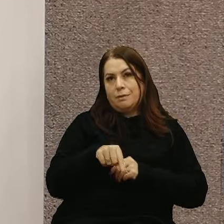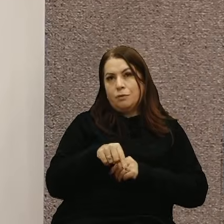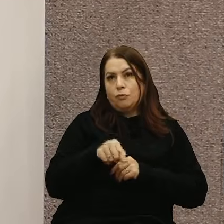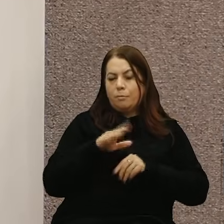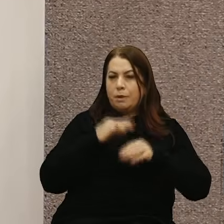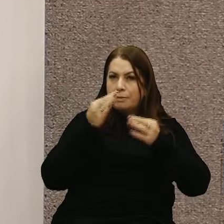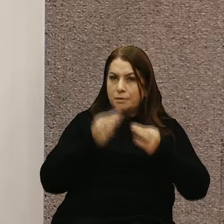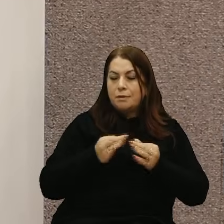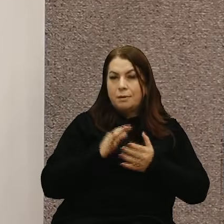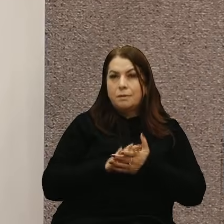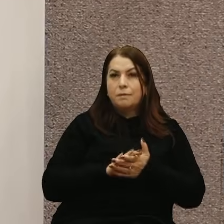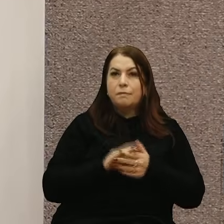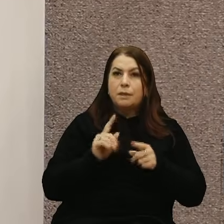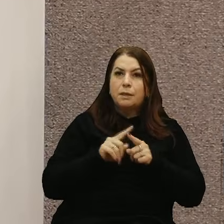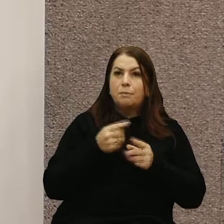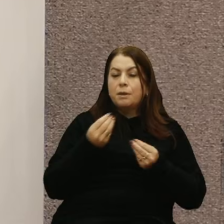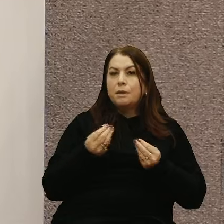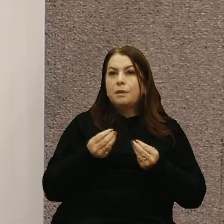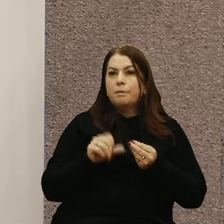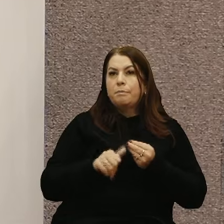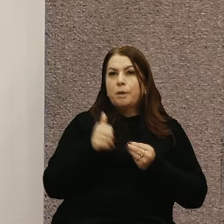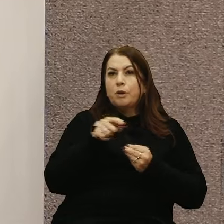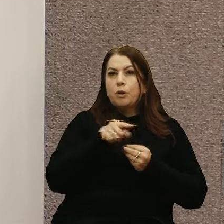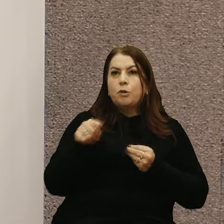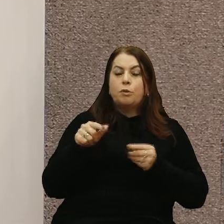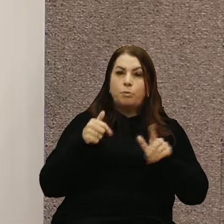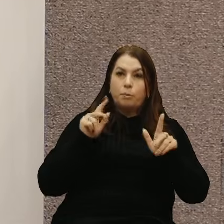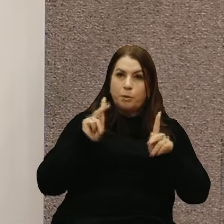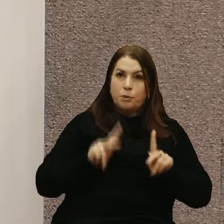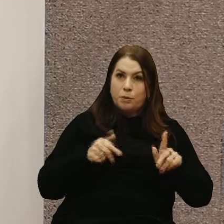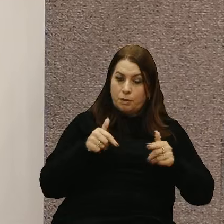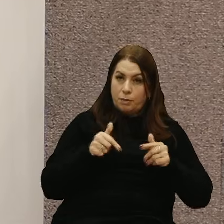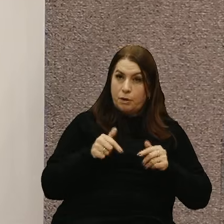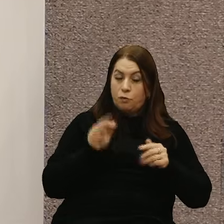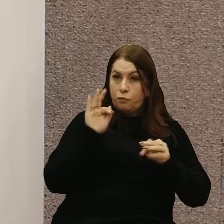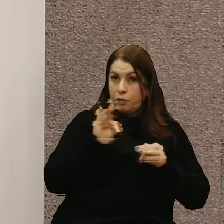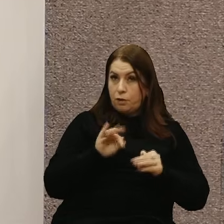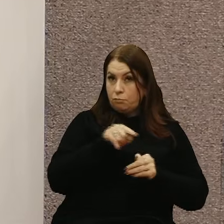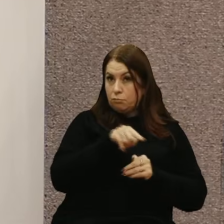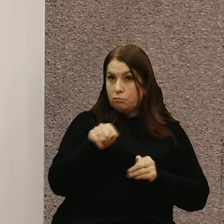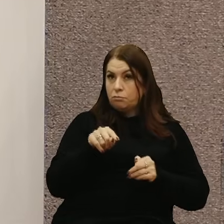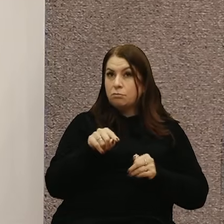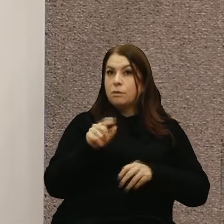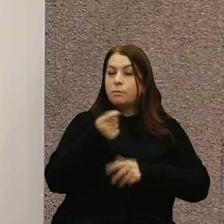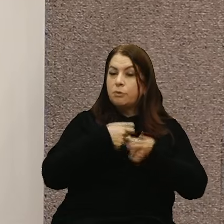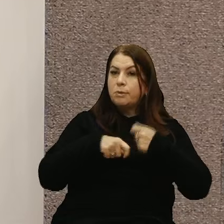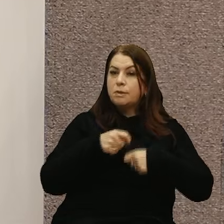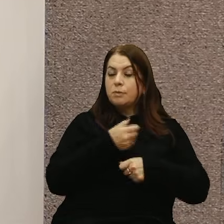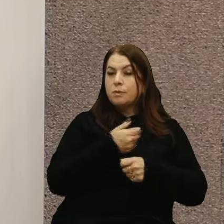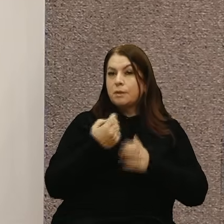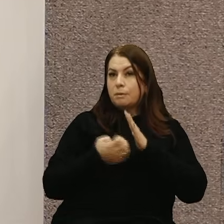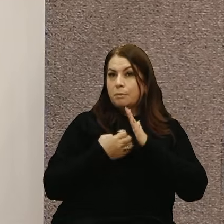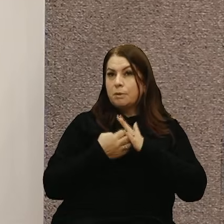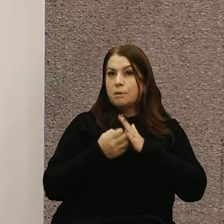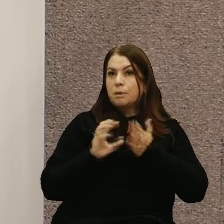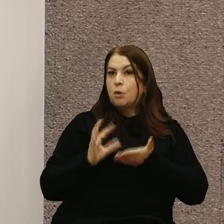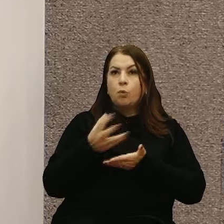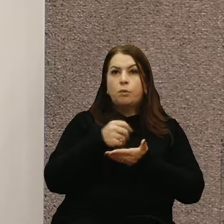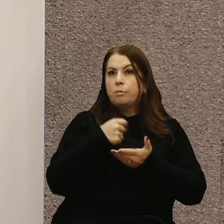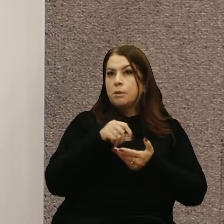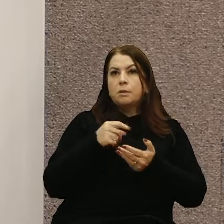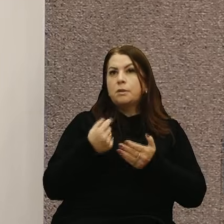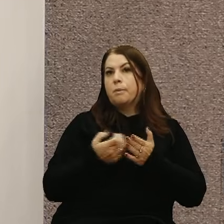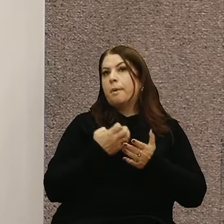mais eficiente, inclusive dando condição melhor para o trabalhador final que está lá e também para a administração da empresa, né? A Codeca ela não precisa ser